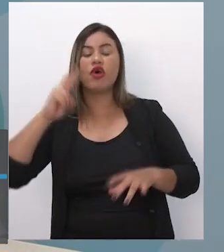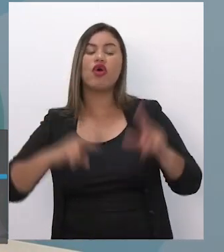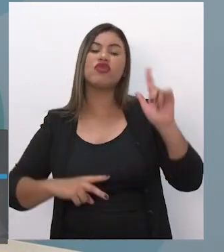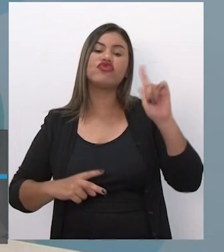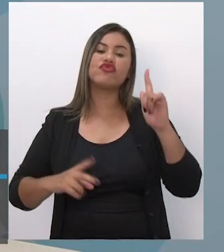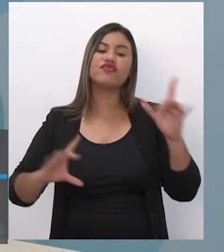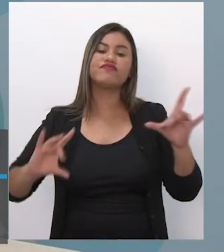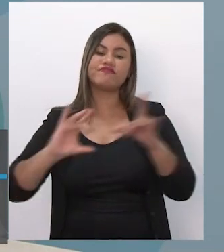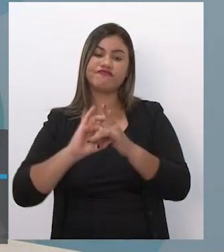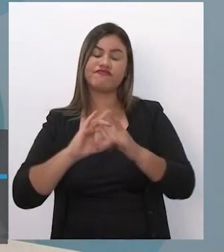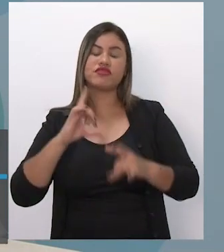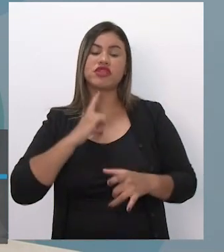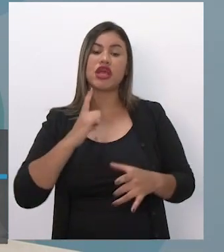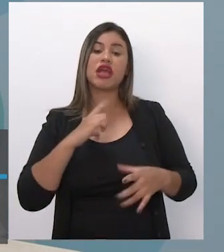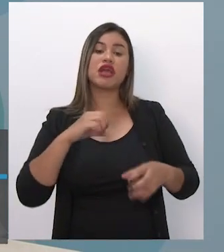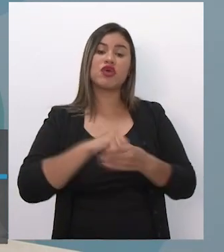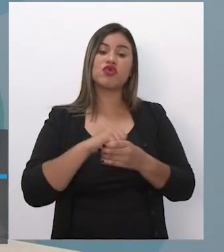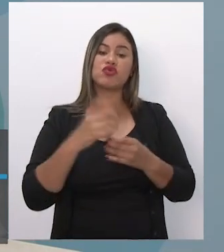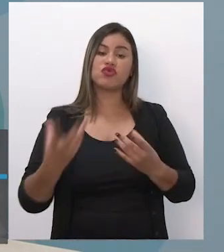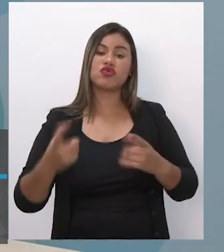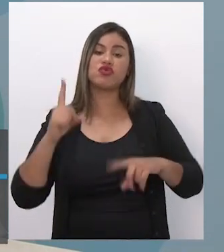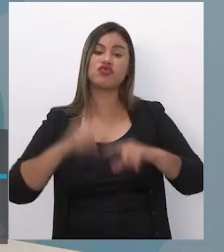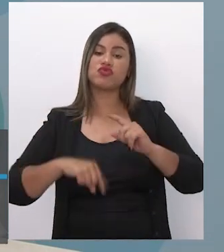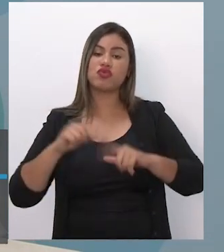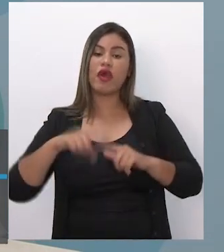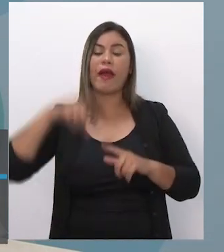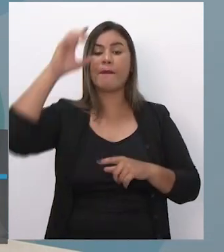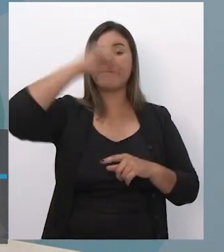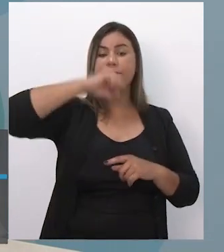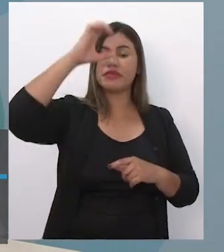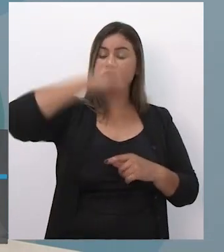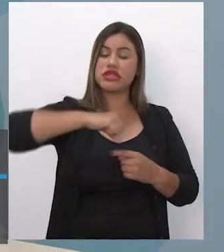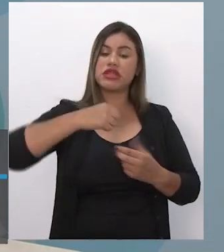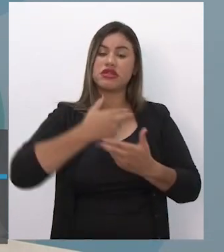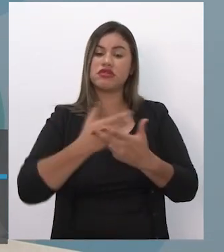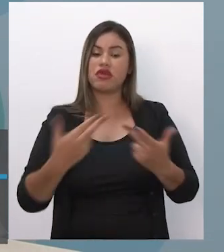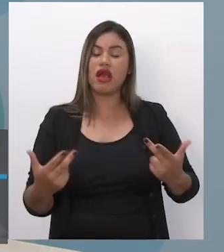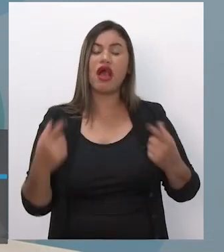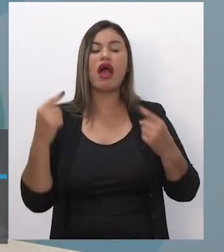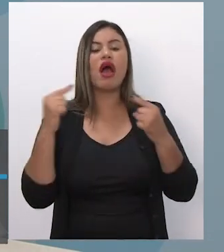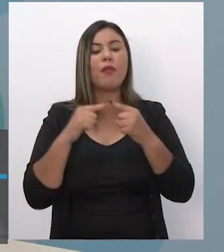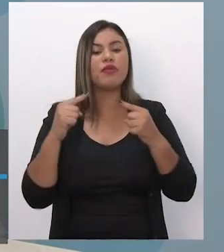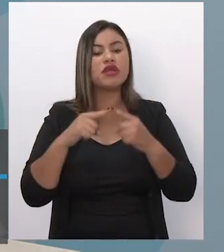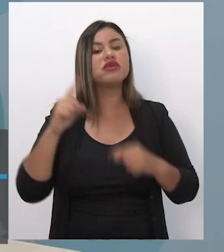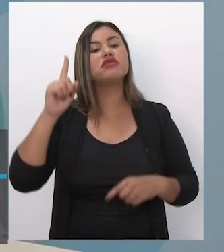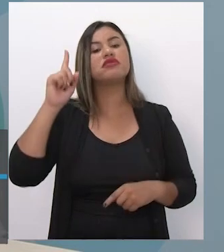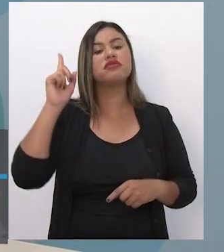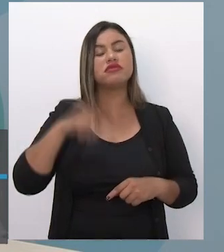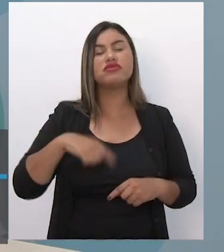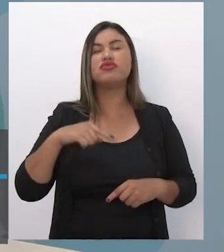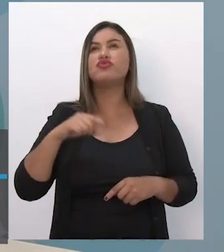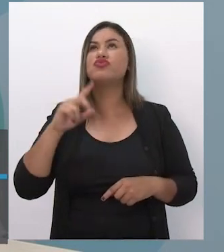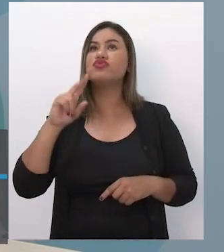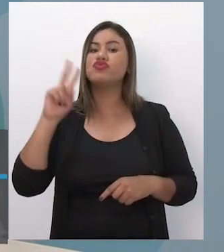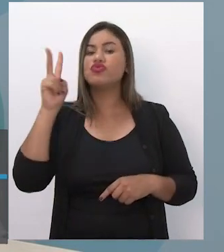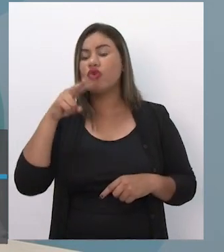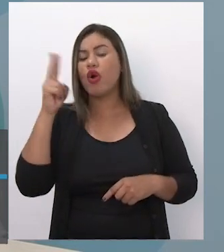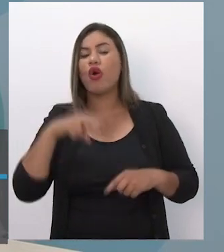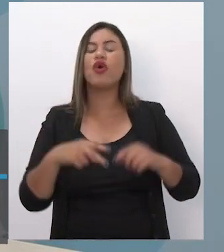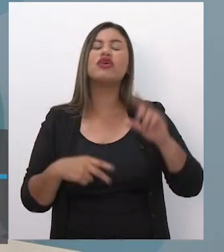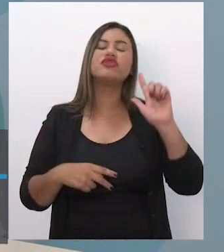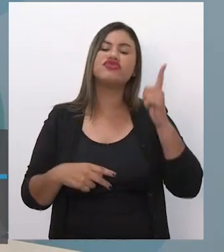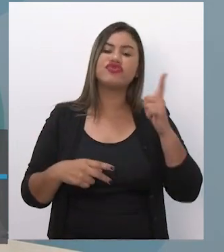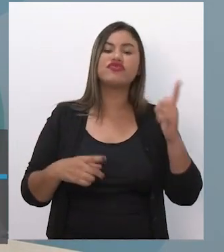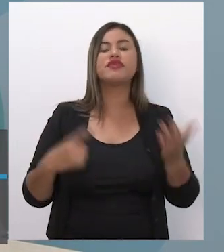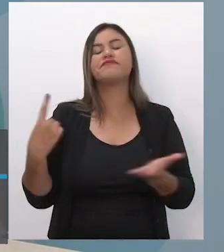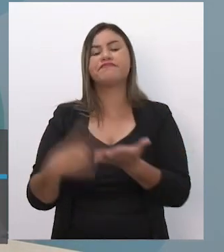relacionados. Então, os conteúdos, os objetos de conhecimento tratados tanto em história quanto em geografia, eles se conversam, eles estão alinhados, tá